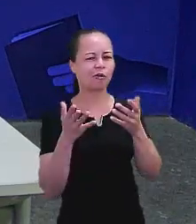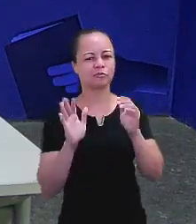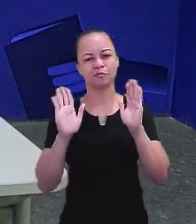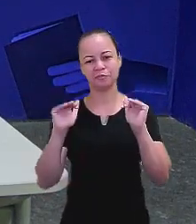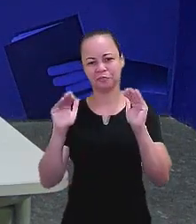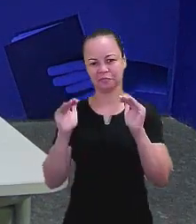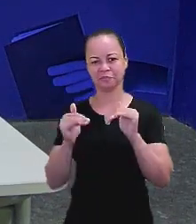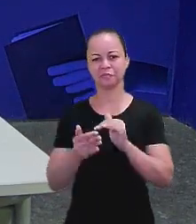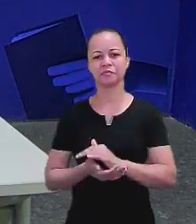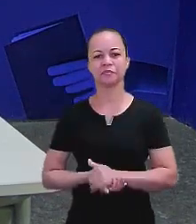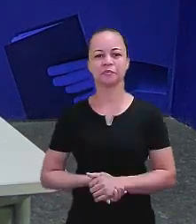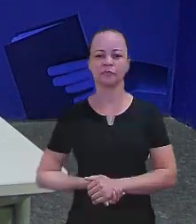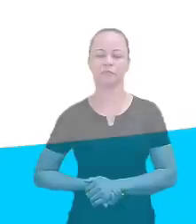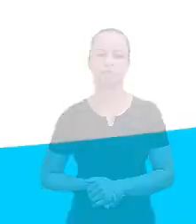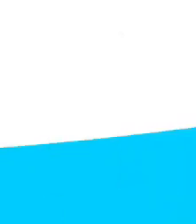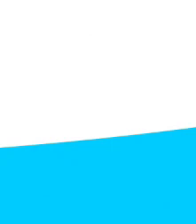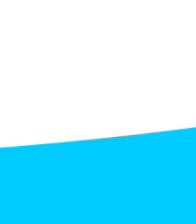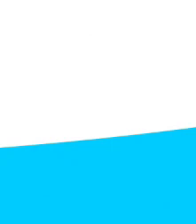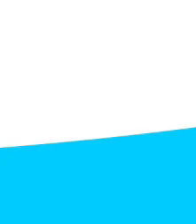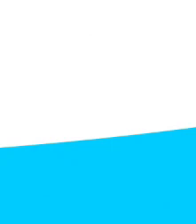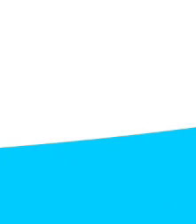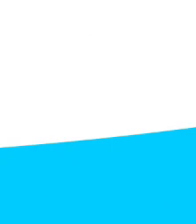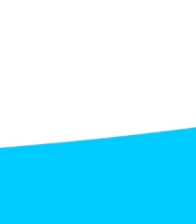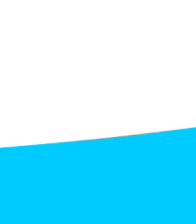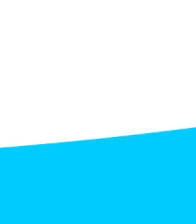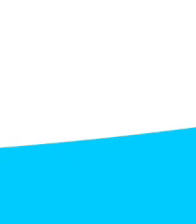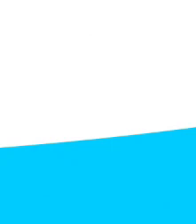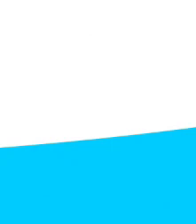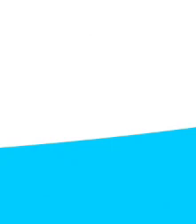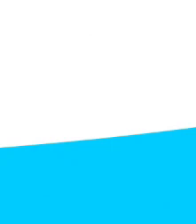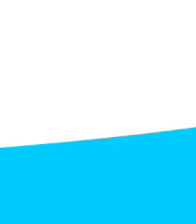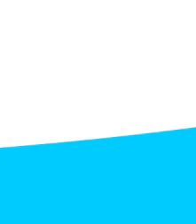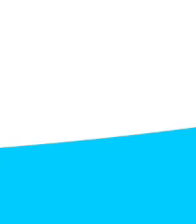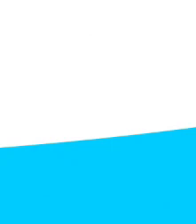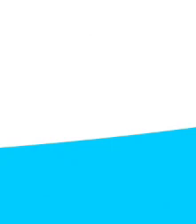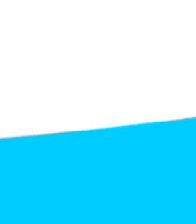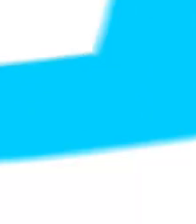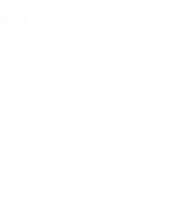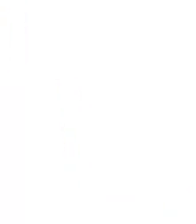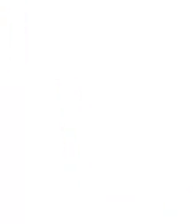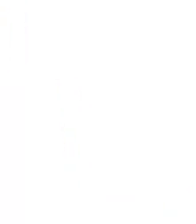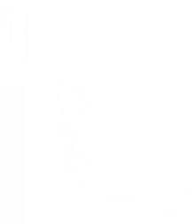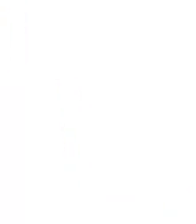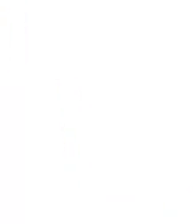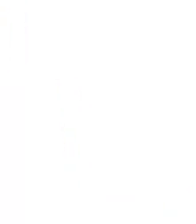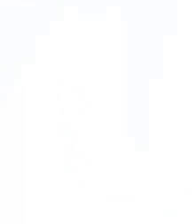gente! Tchau!